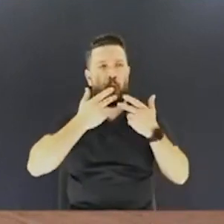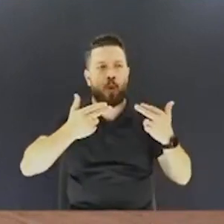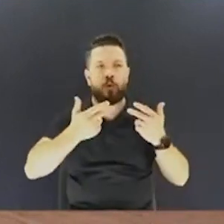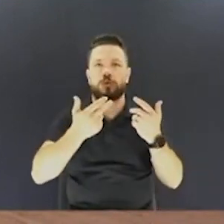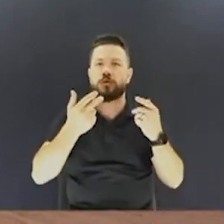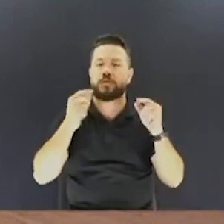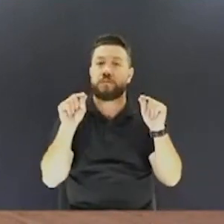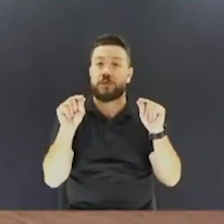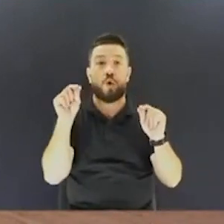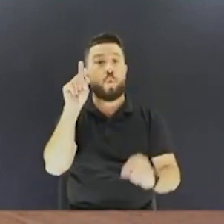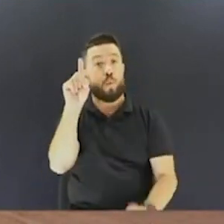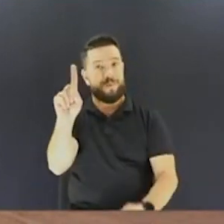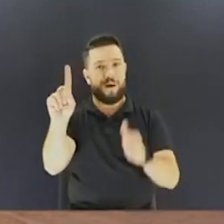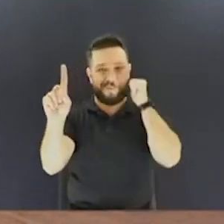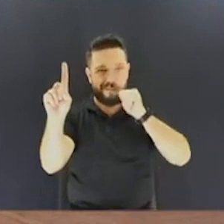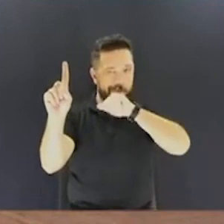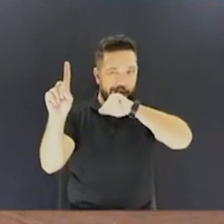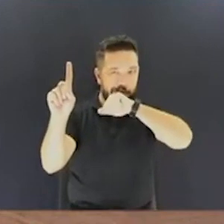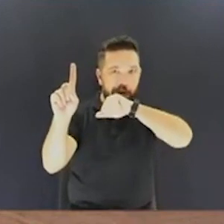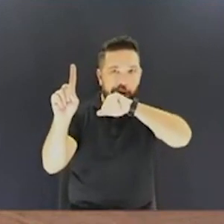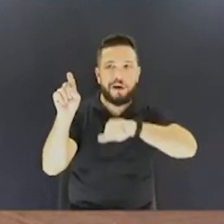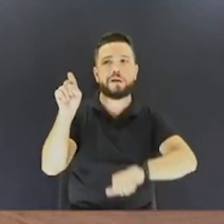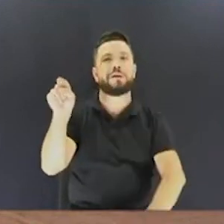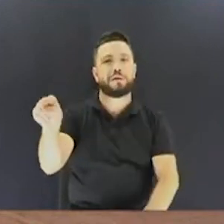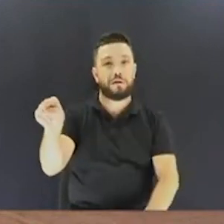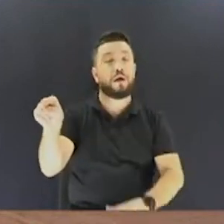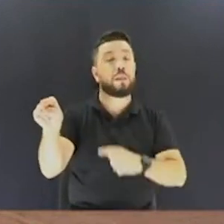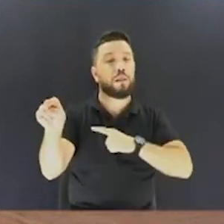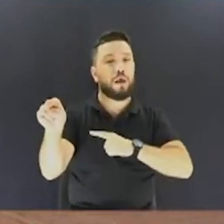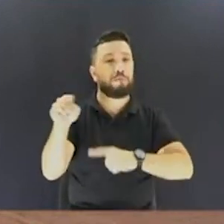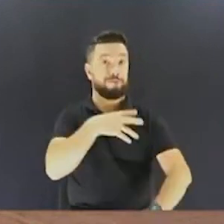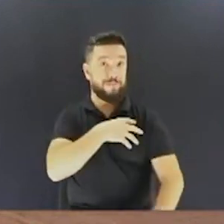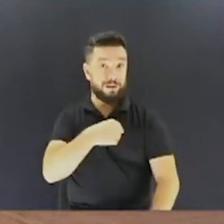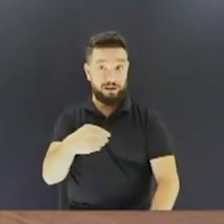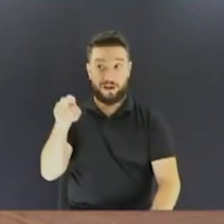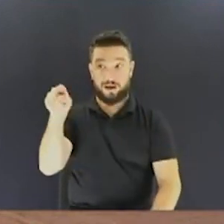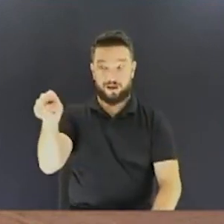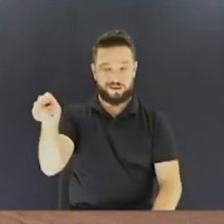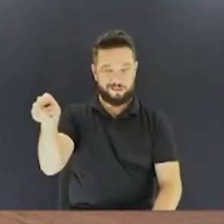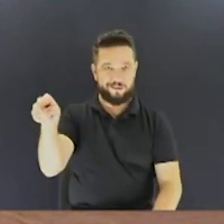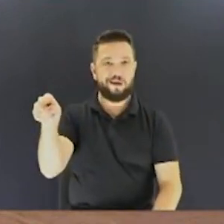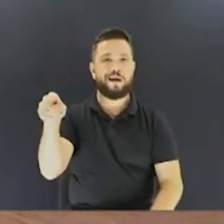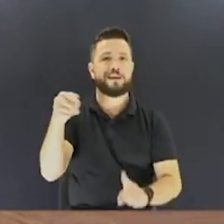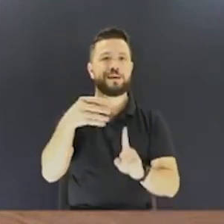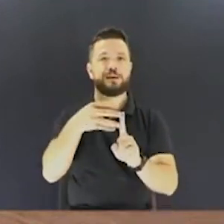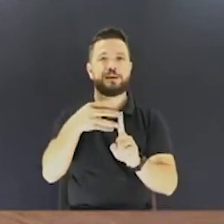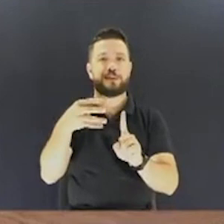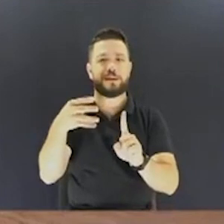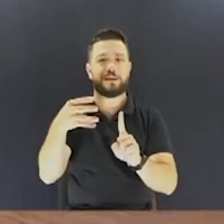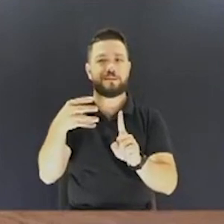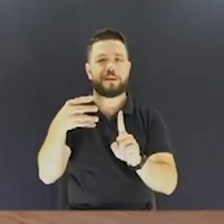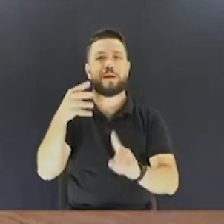mãe, né, que tem uma filha dentro da síndrome de Prader-Willi. Então, nós estamos fazendo